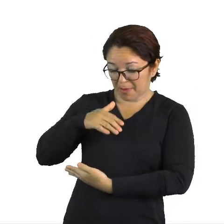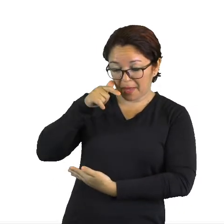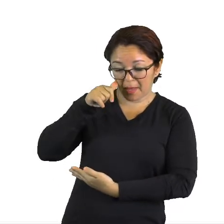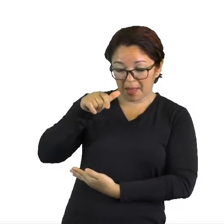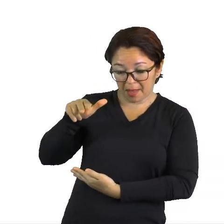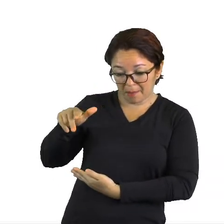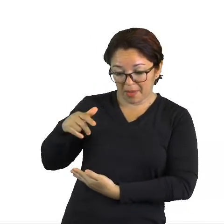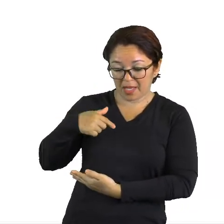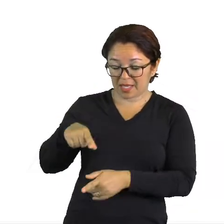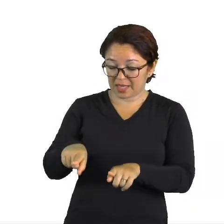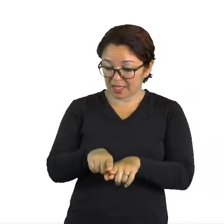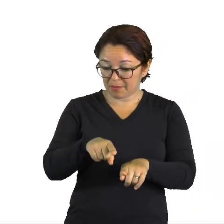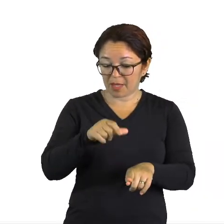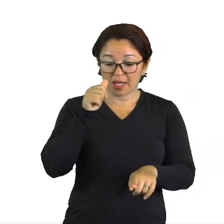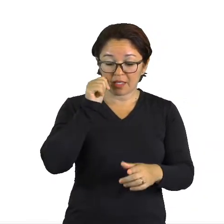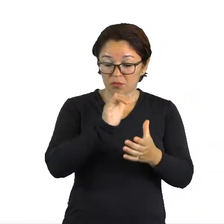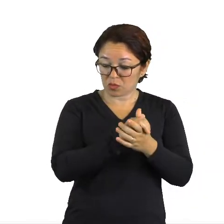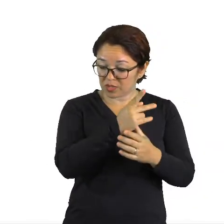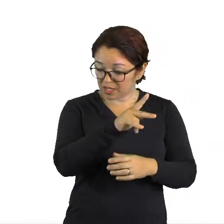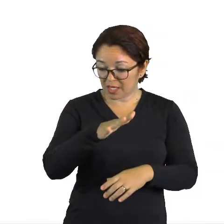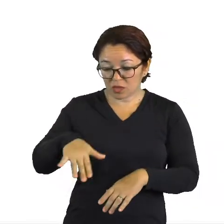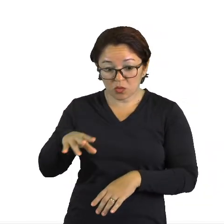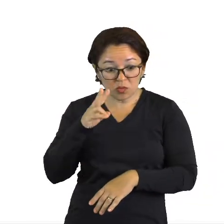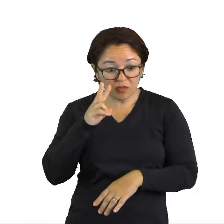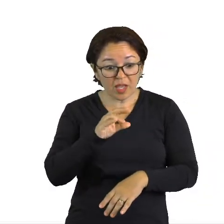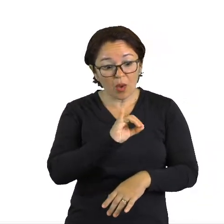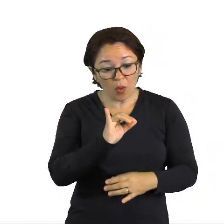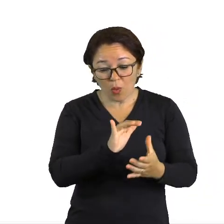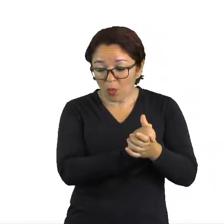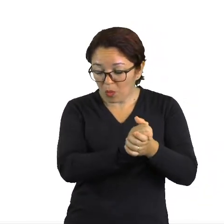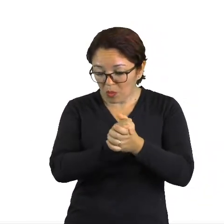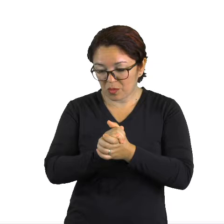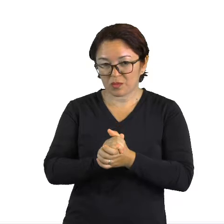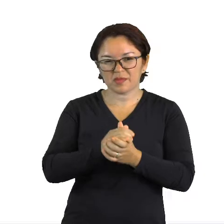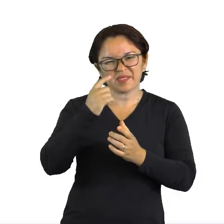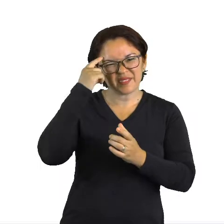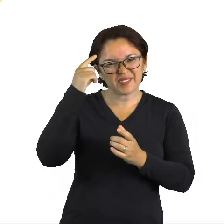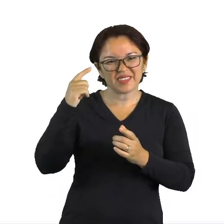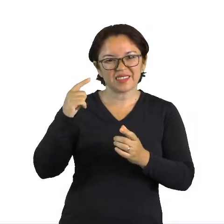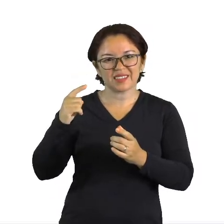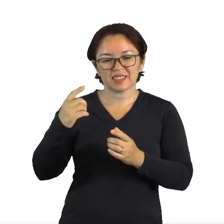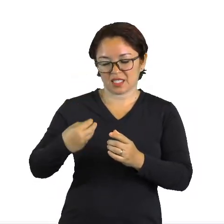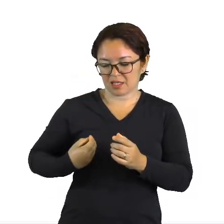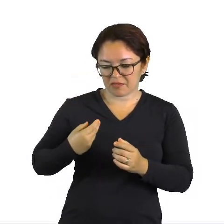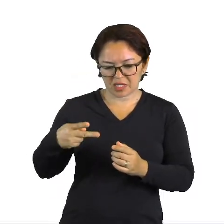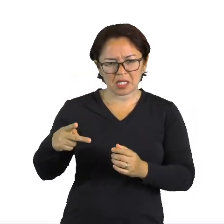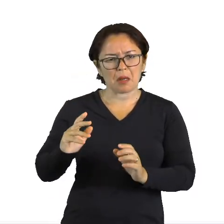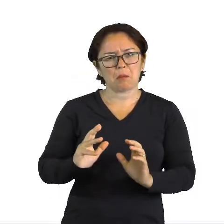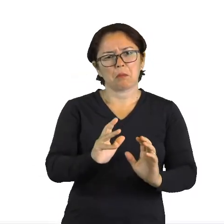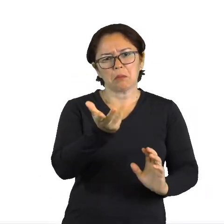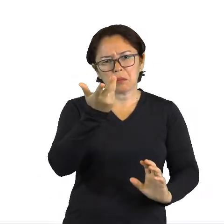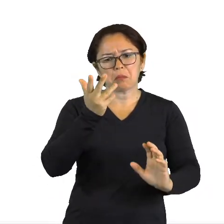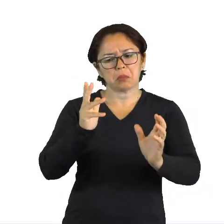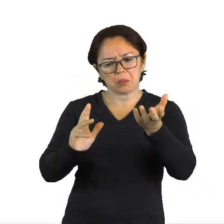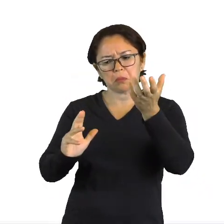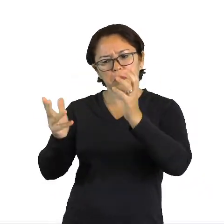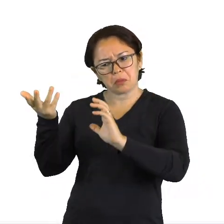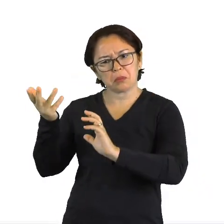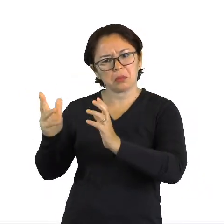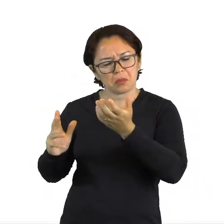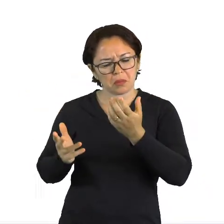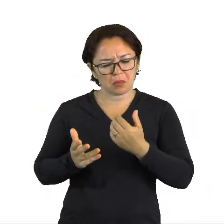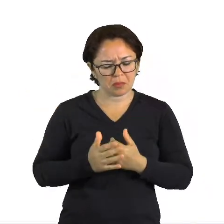mulher dele, a tia Lia. Você viu quanta coisa aconteceu ao mesmo tempo? Um tio que eu